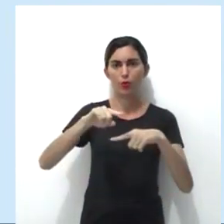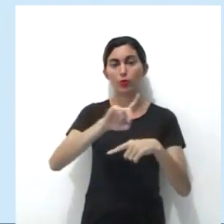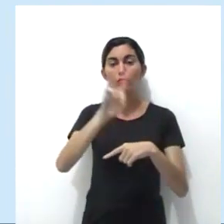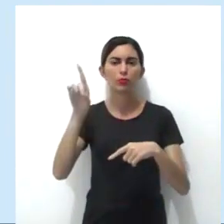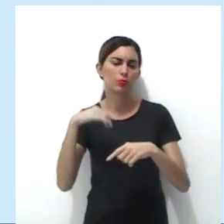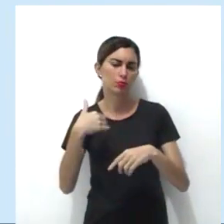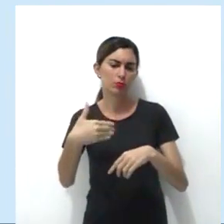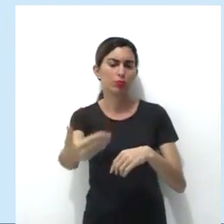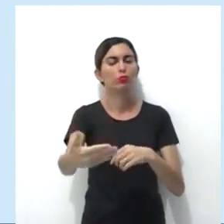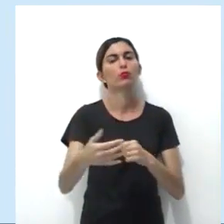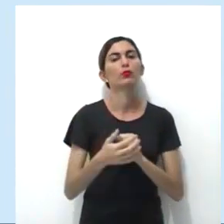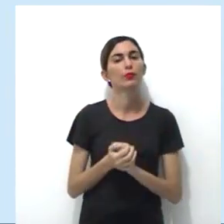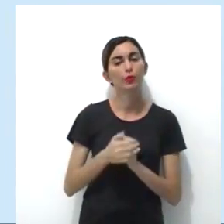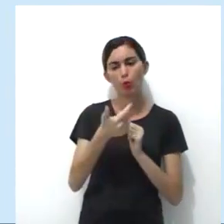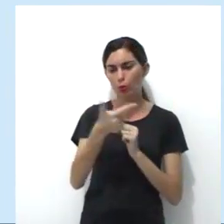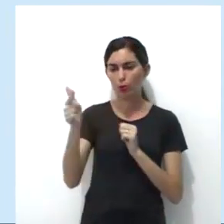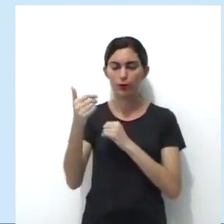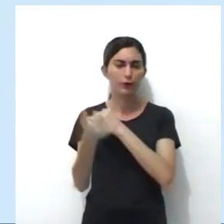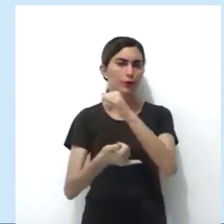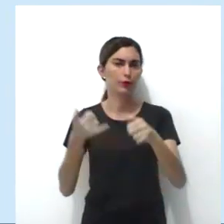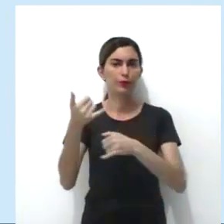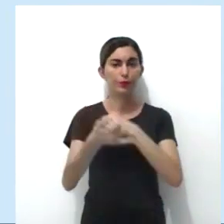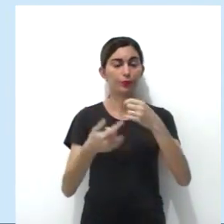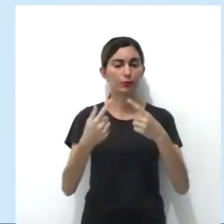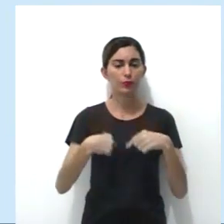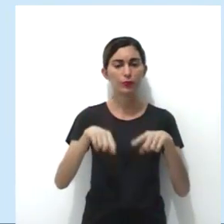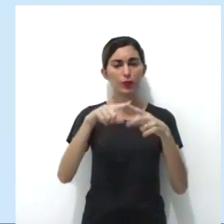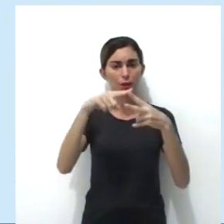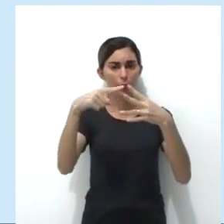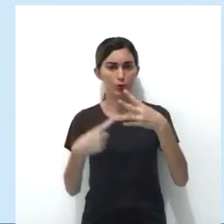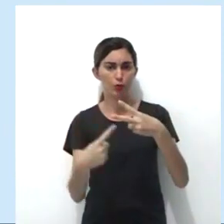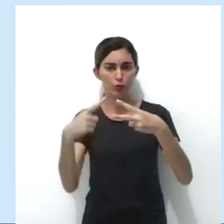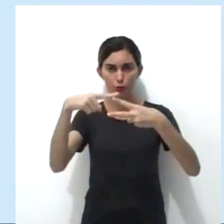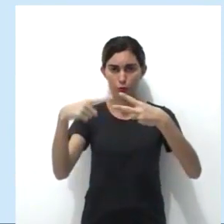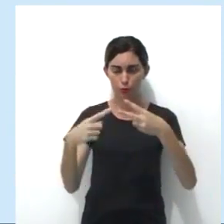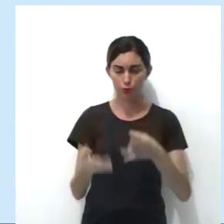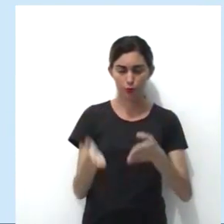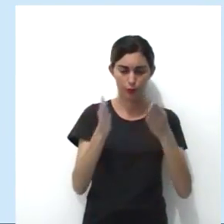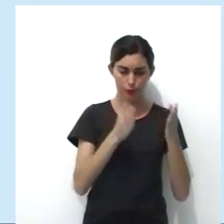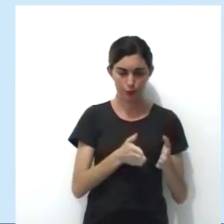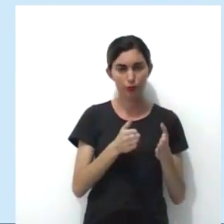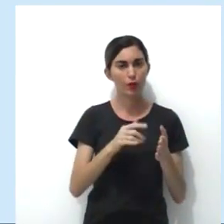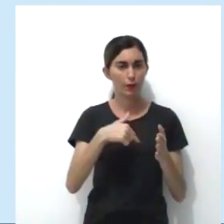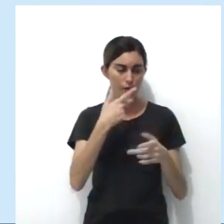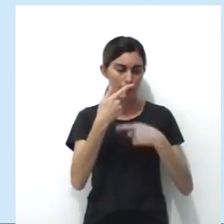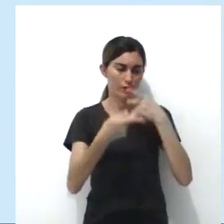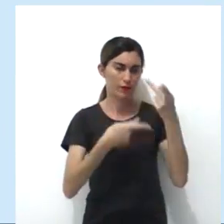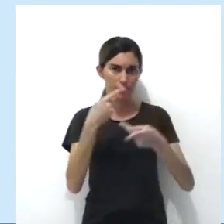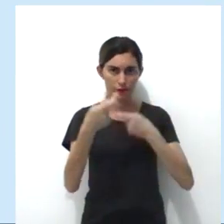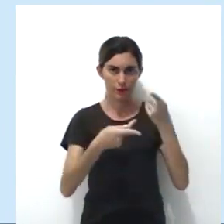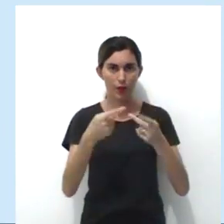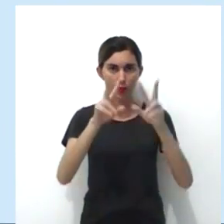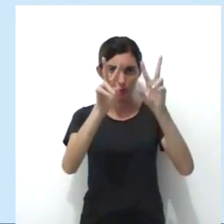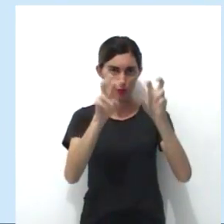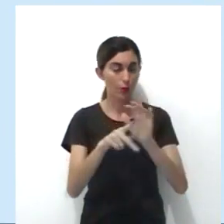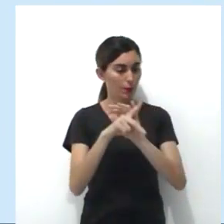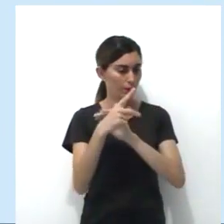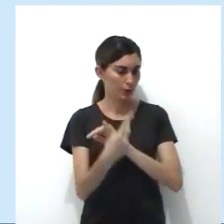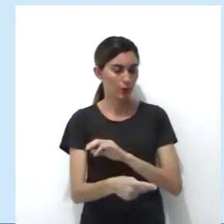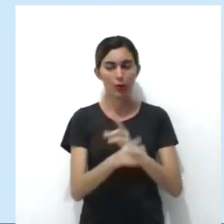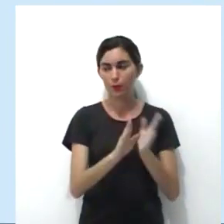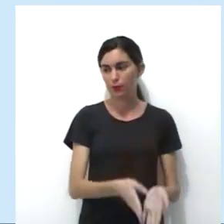informações. Outra informação importante é que nesta aula nós vamos ver como a termodinâmica